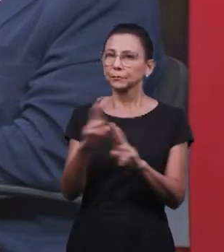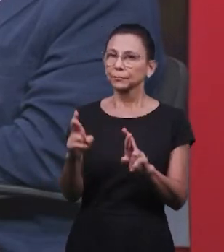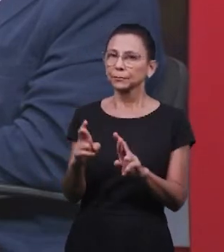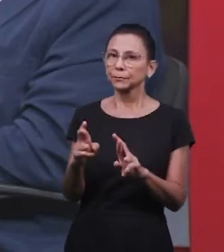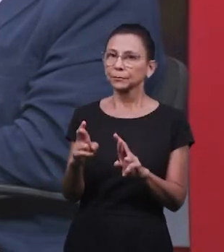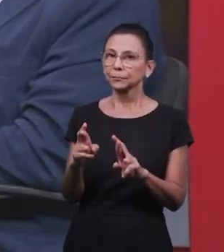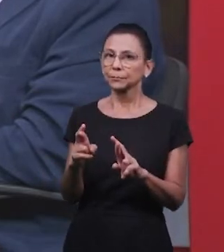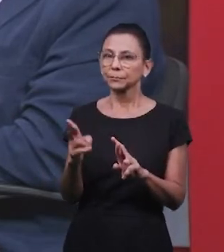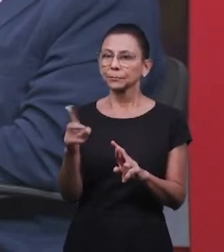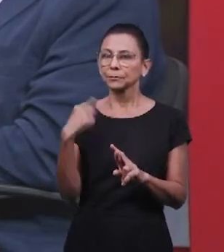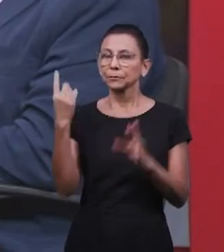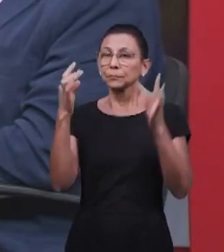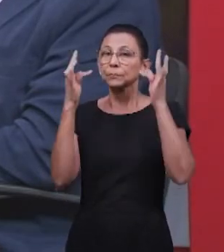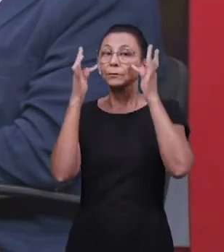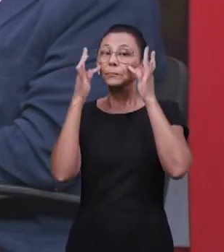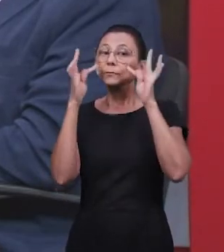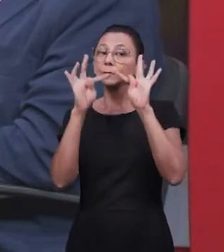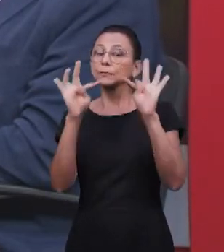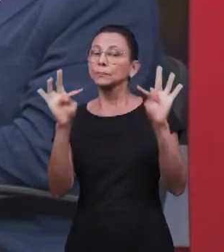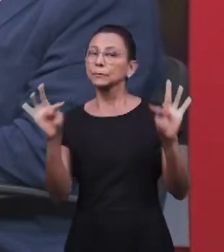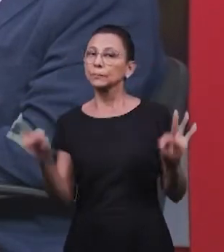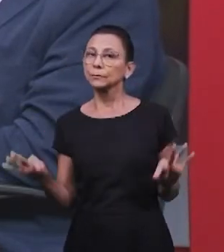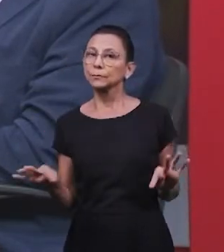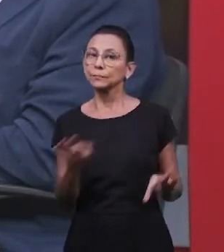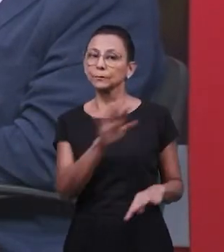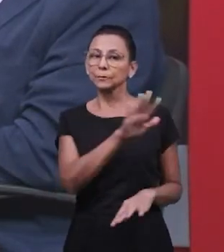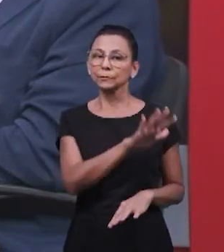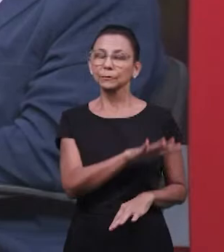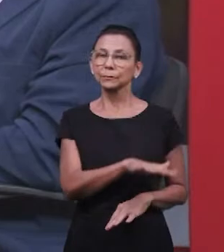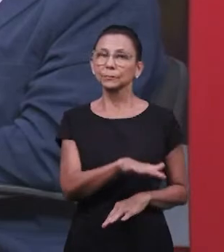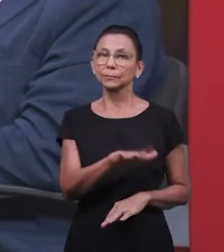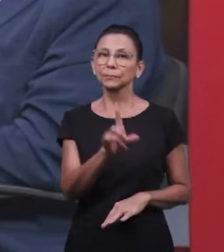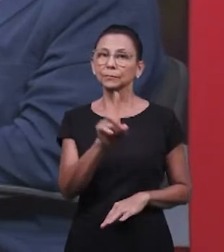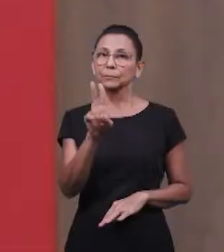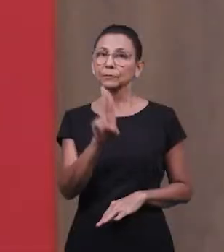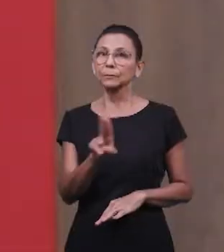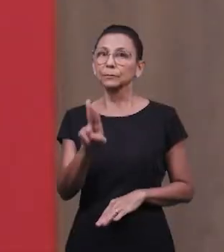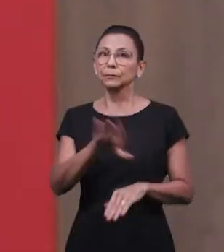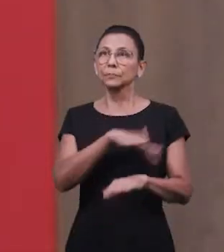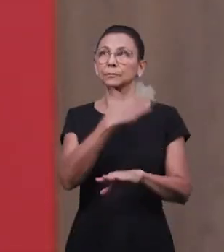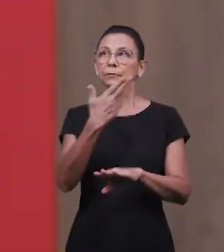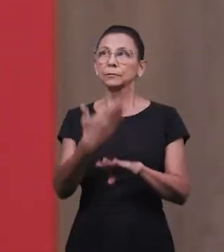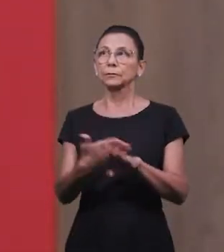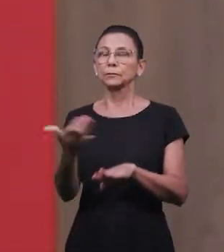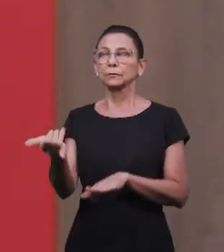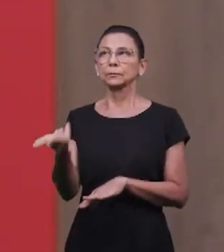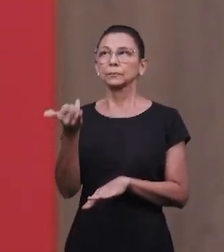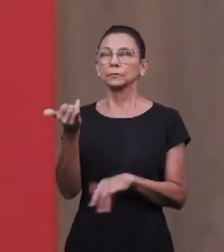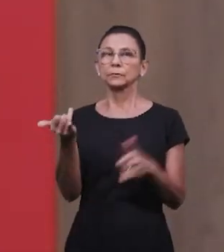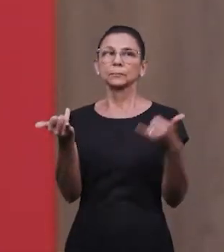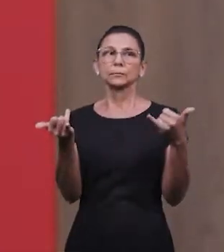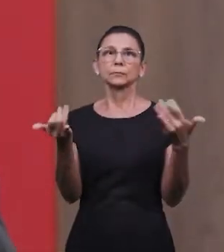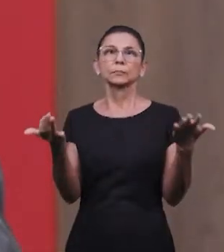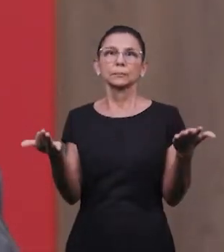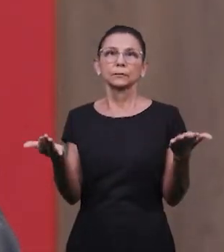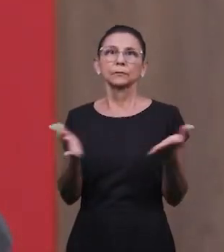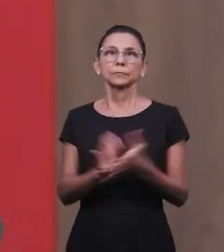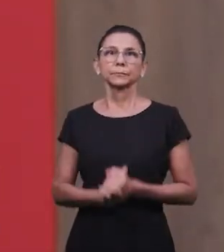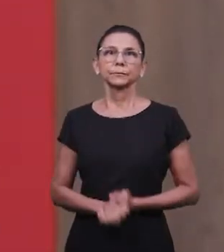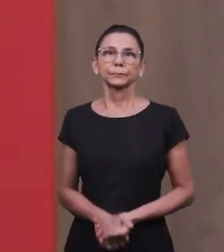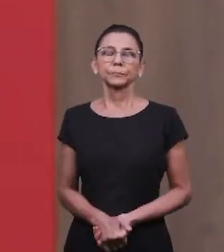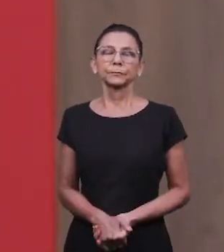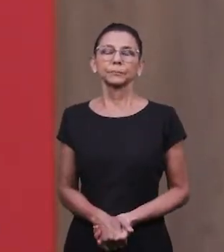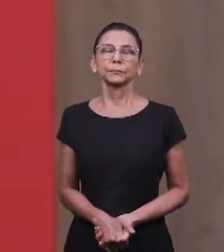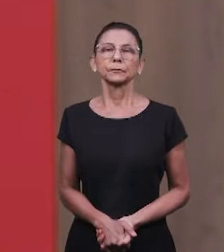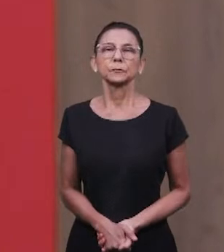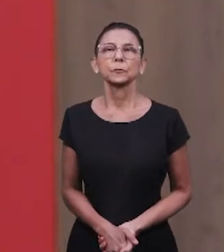para que outras crianças não vivenciem esse relato. Eu acho interessante, nós tratamos na semana